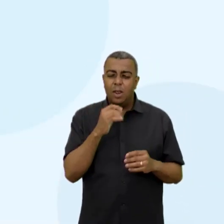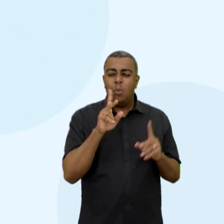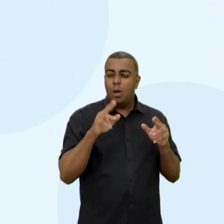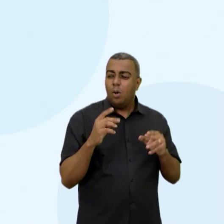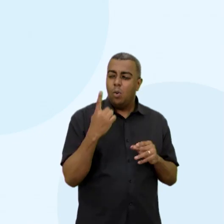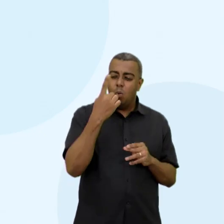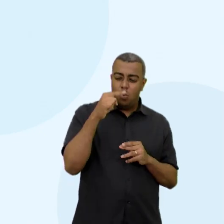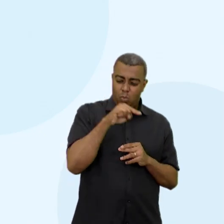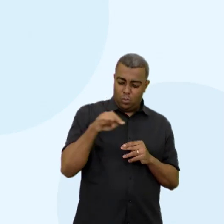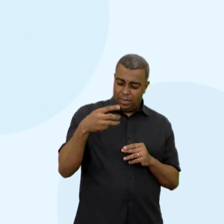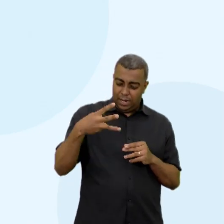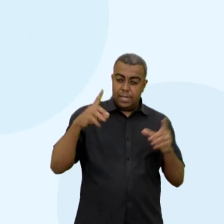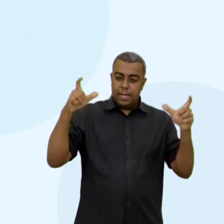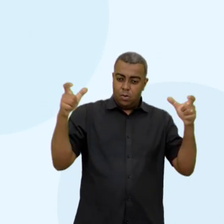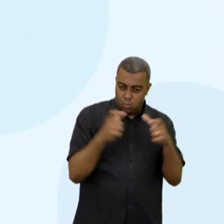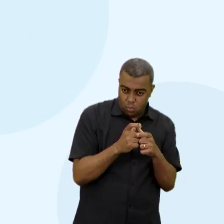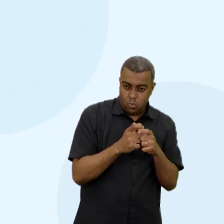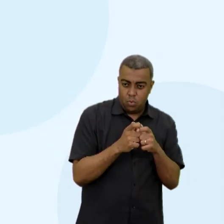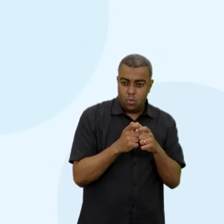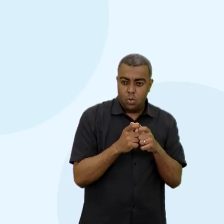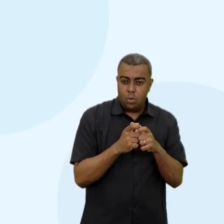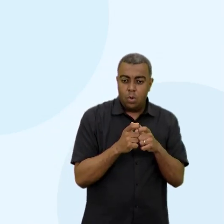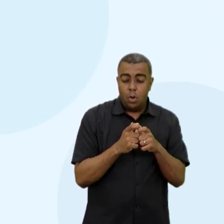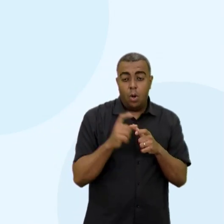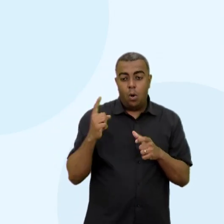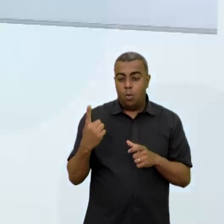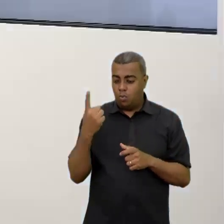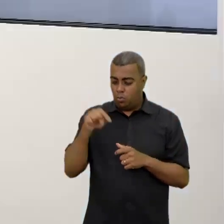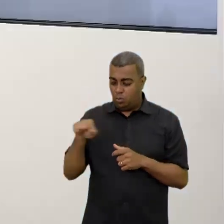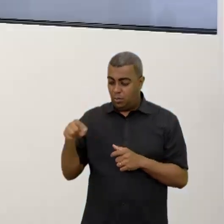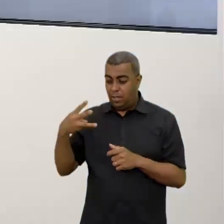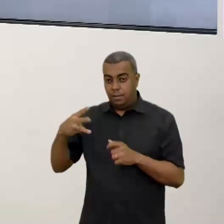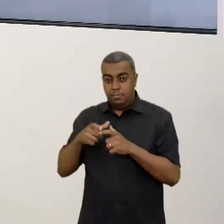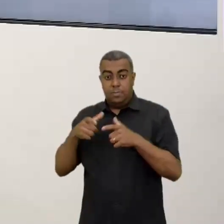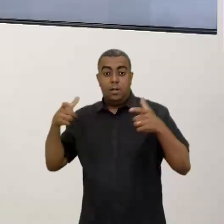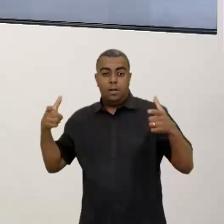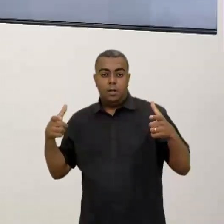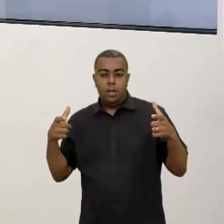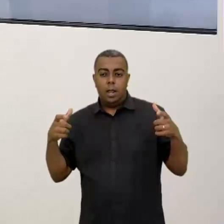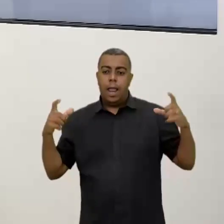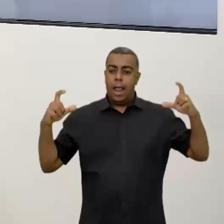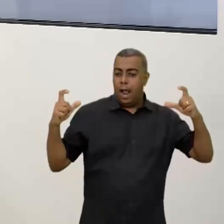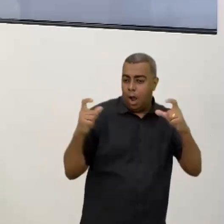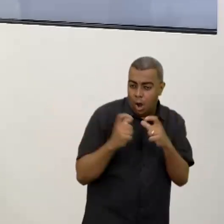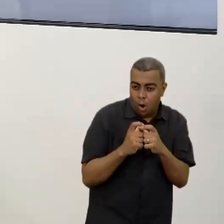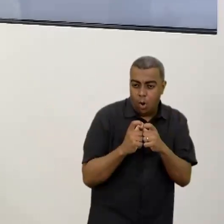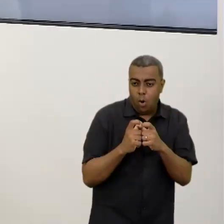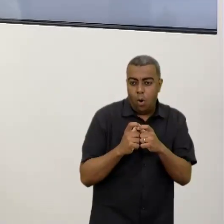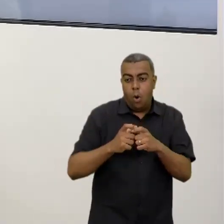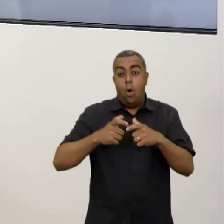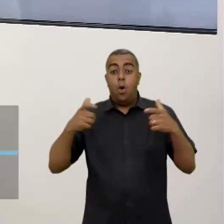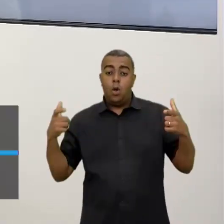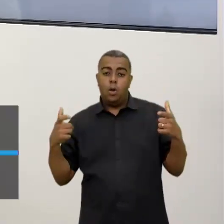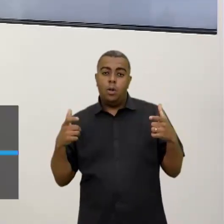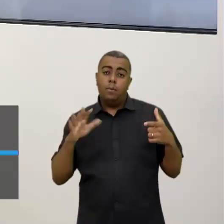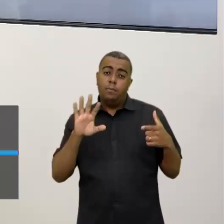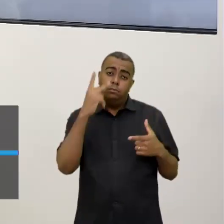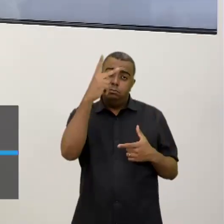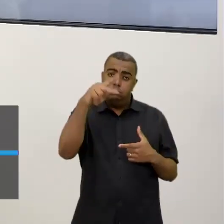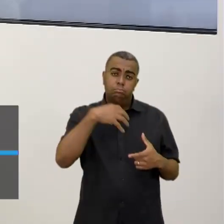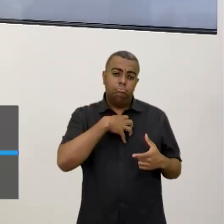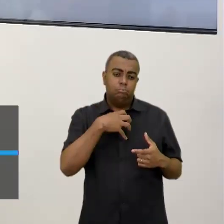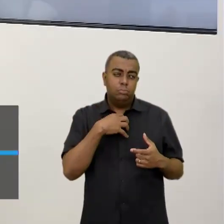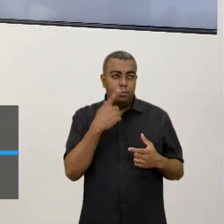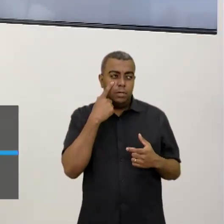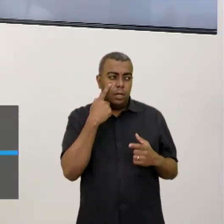né? 9 para 3 foi reduzido 3 vezes. Então, a palavra redução e ampliação aí vai depender do seu olhar, né? De quem você